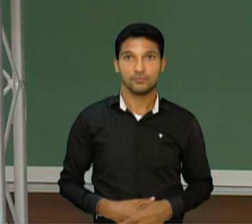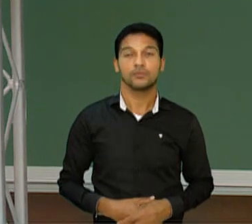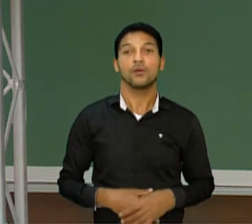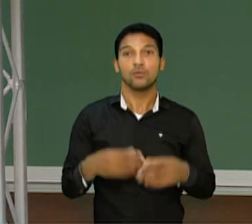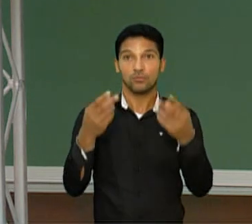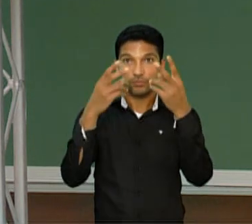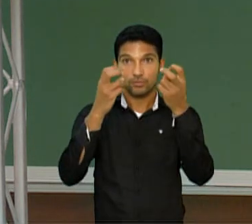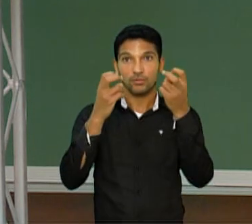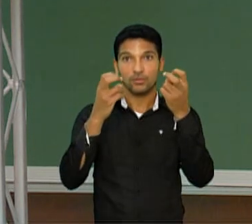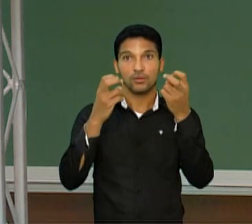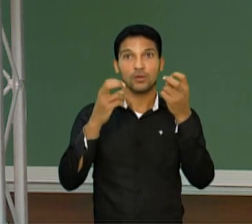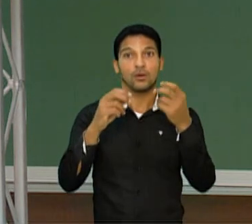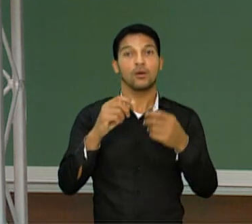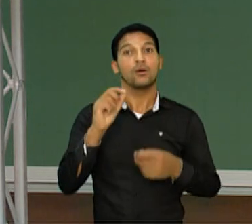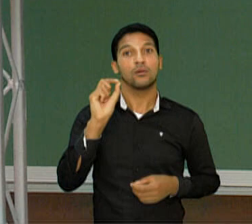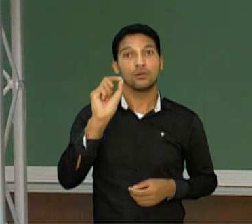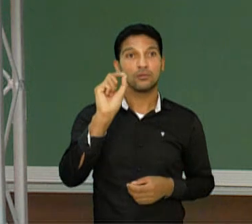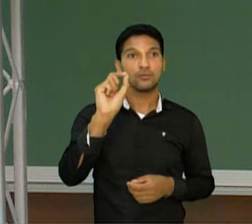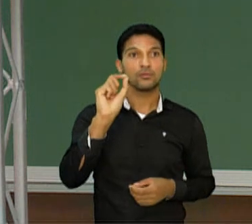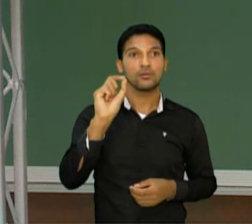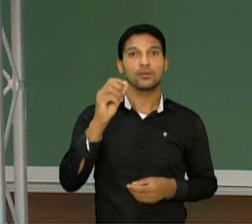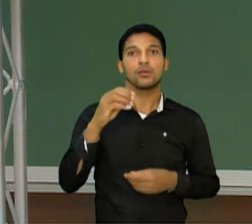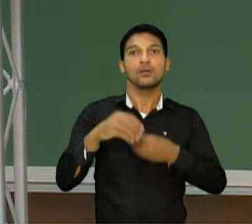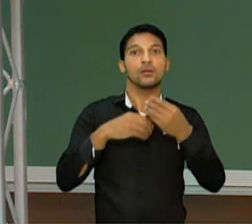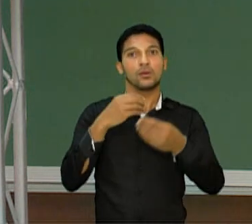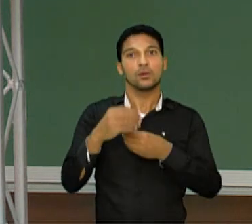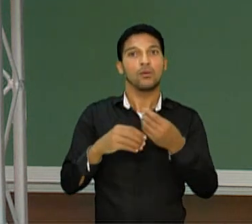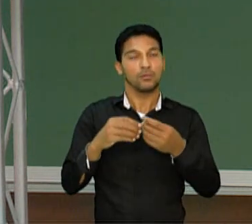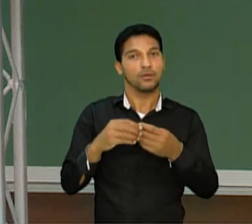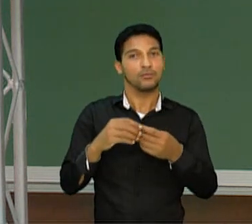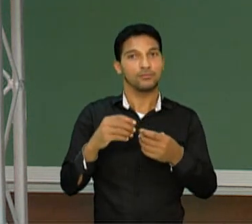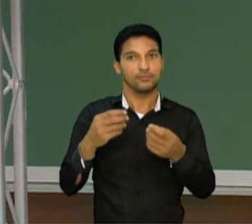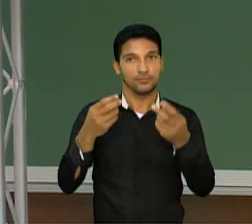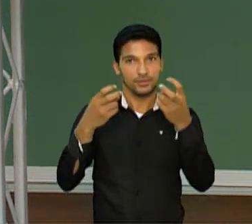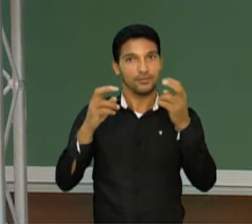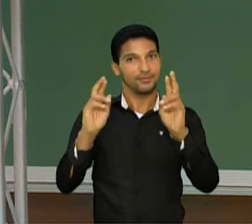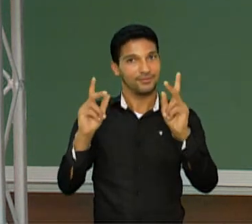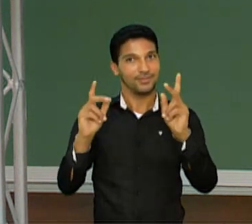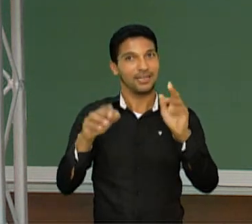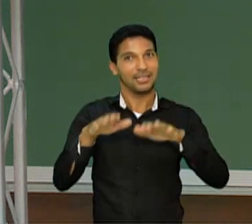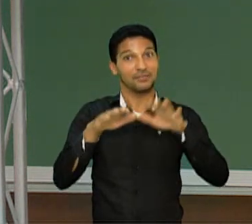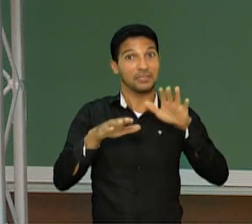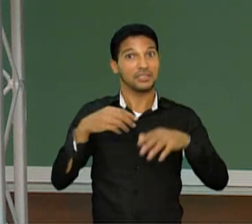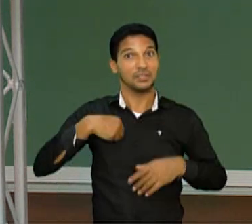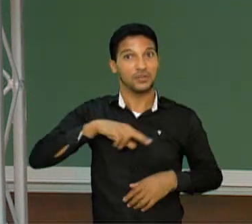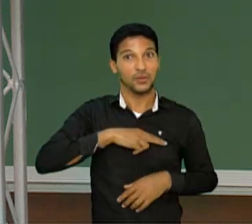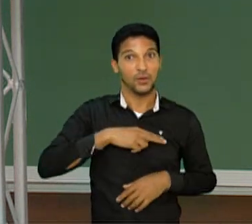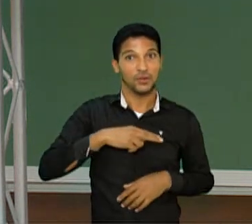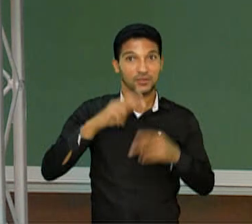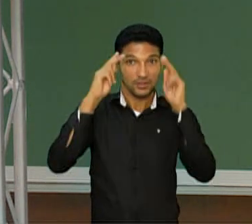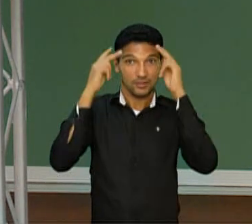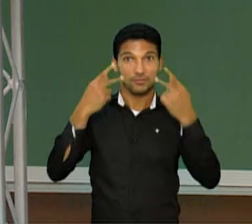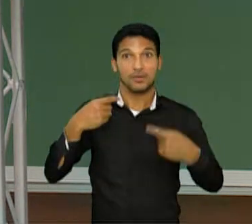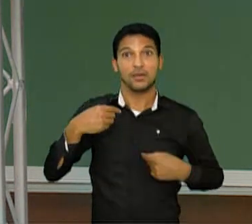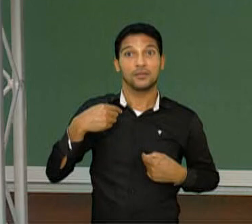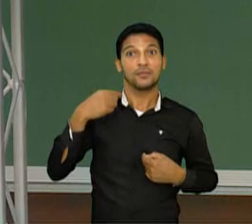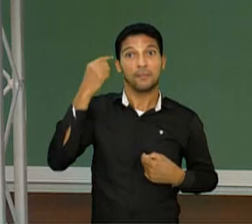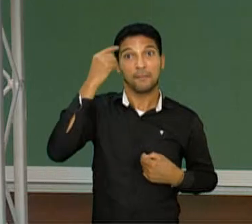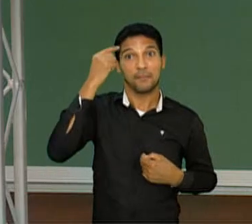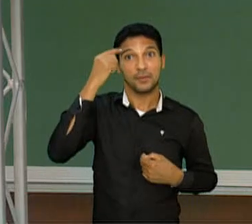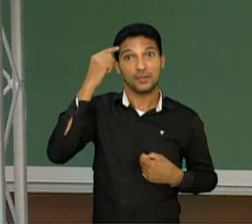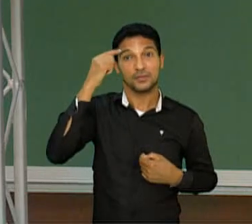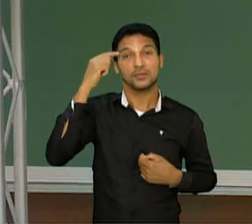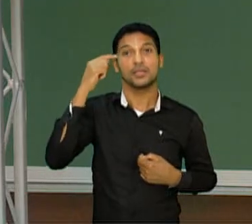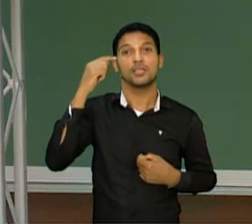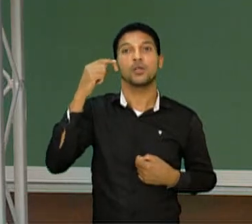Então, observem que a temática é vista de uma maneira diferente. Normalmente, a gente só pensa nos aspectos positivos. Mas quais aspectos negativos